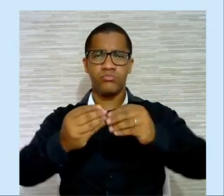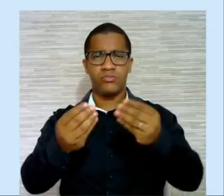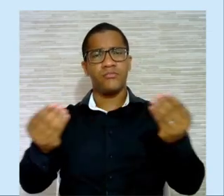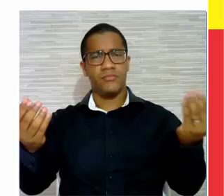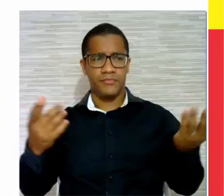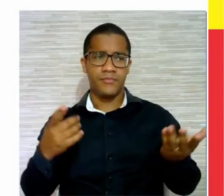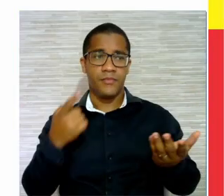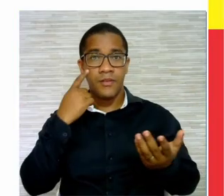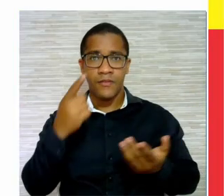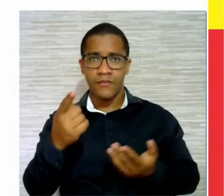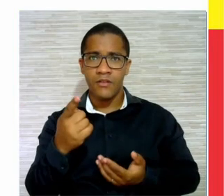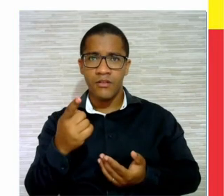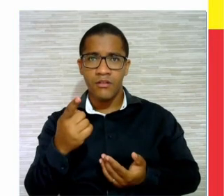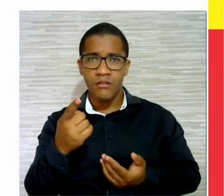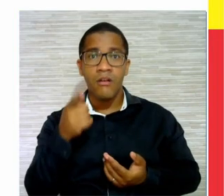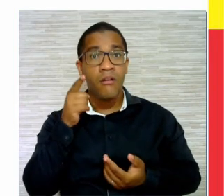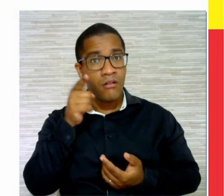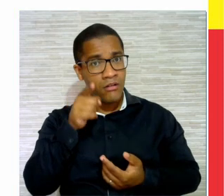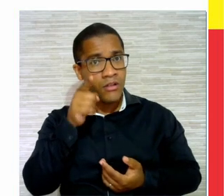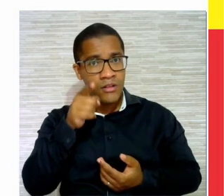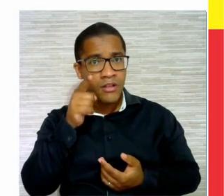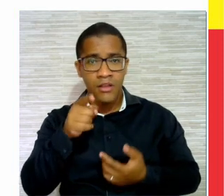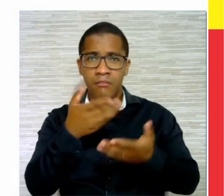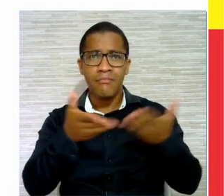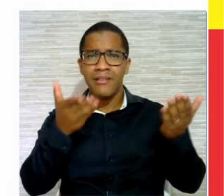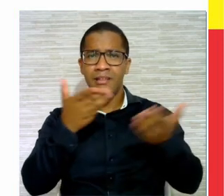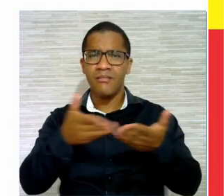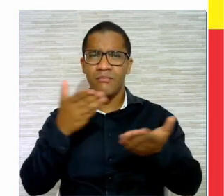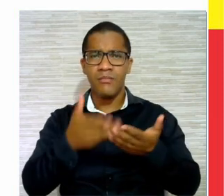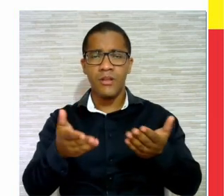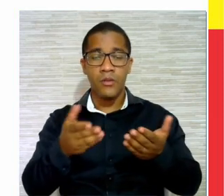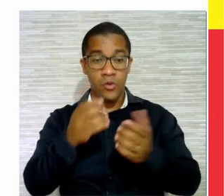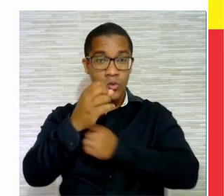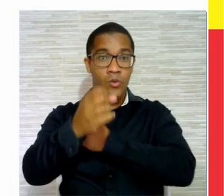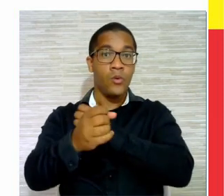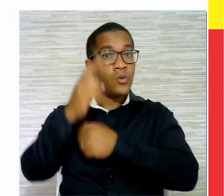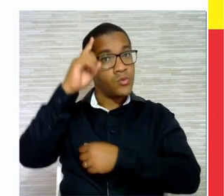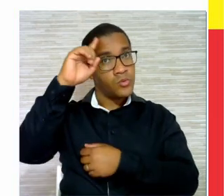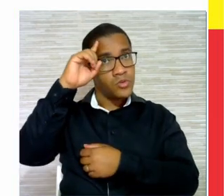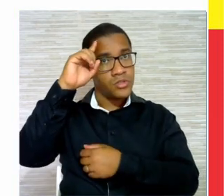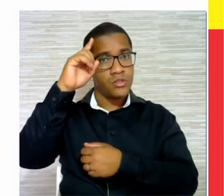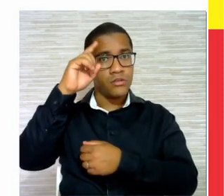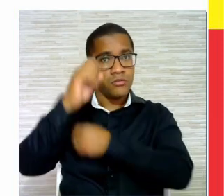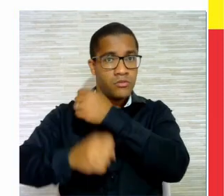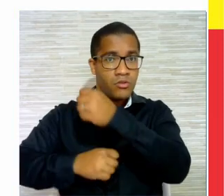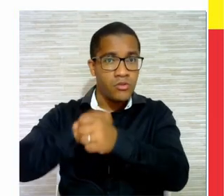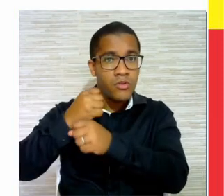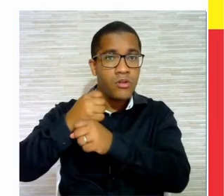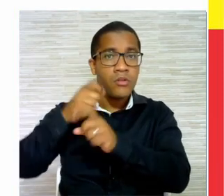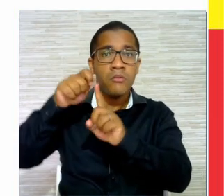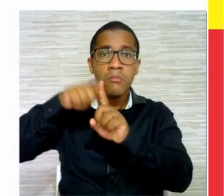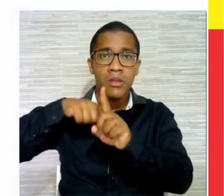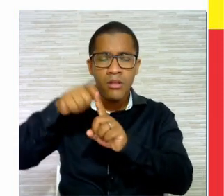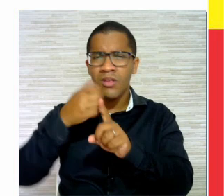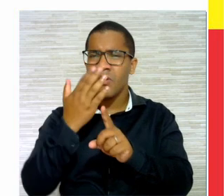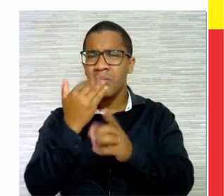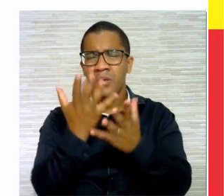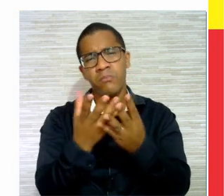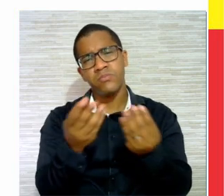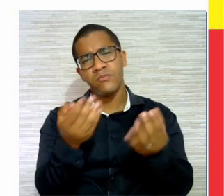na tela. Existe aí o desperdício de alimentos. Então, por ano, né, por dia, por mês, são